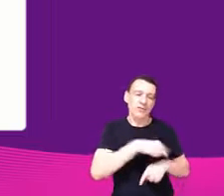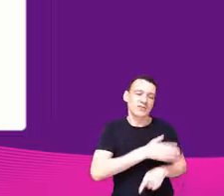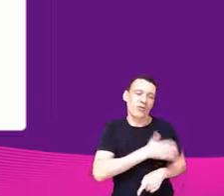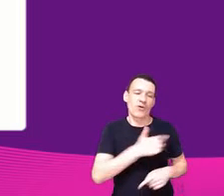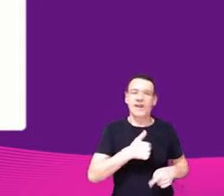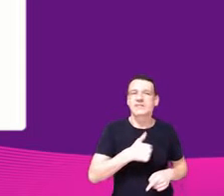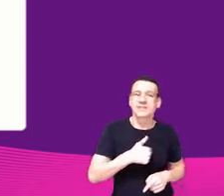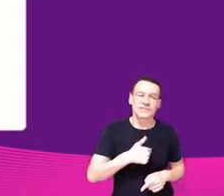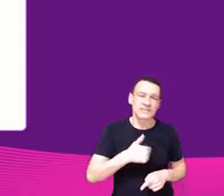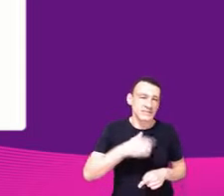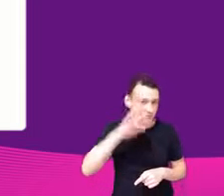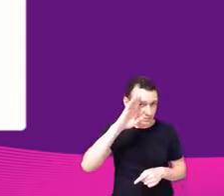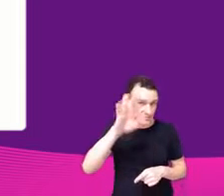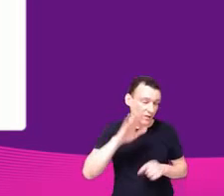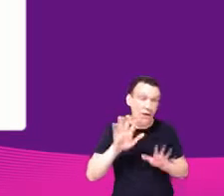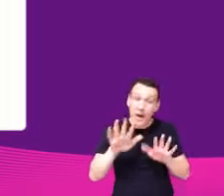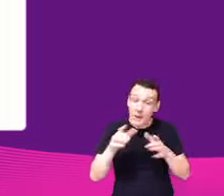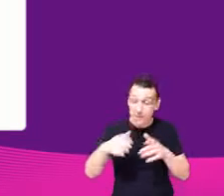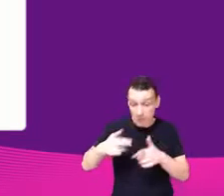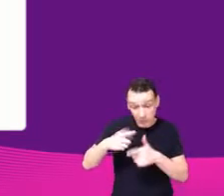mais frequentemente do que vão